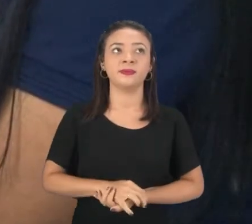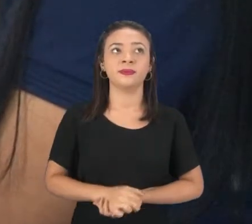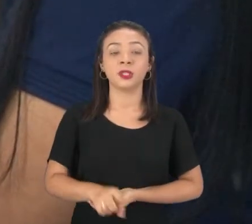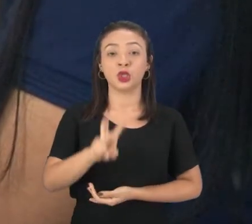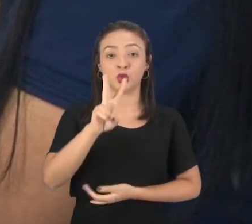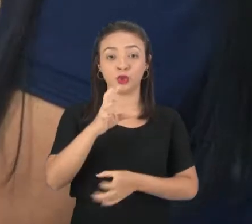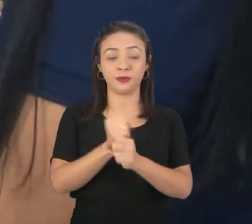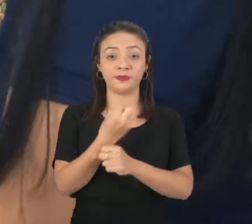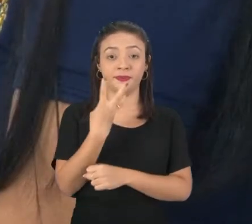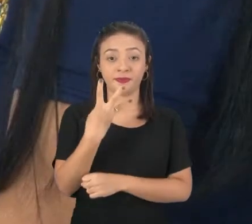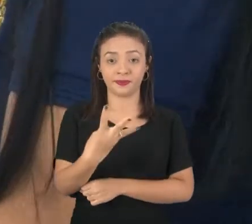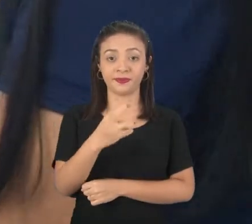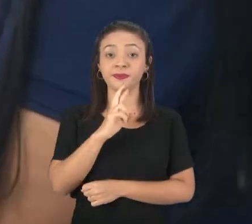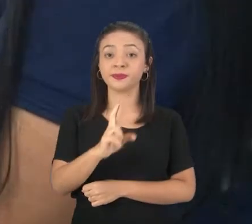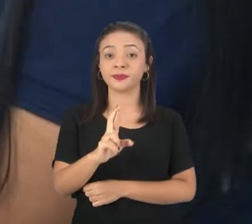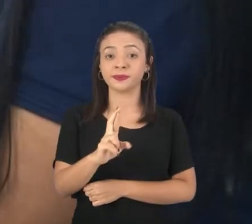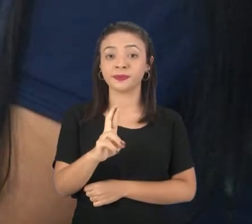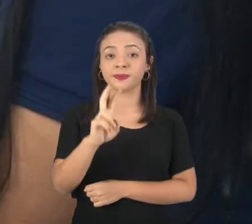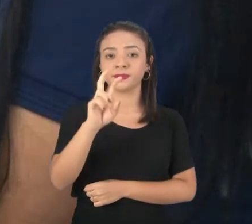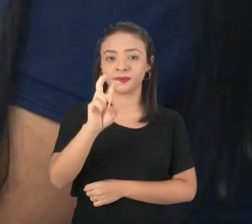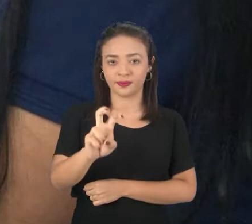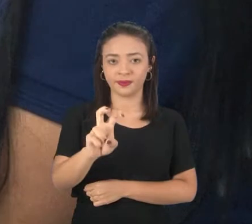232 mais